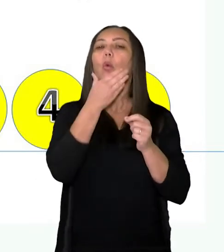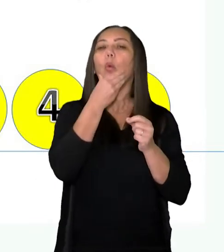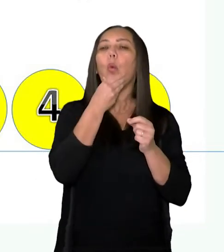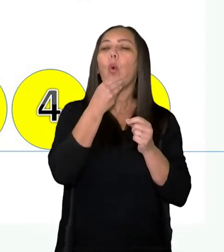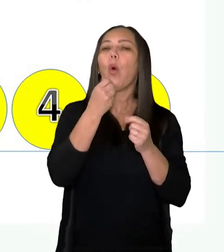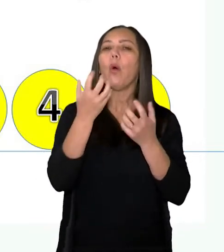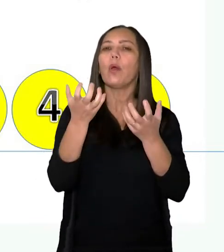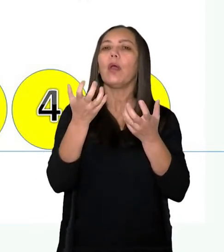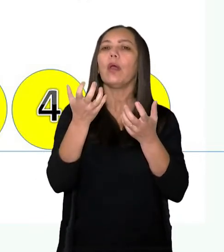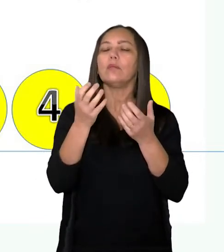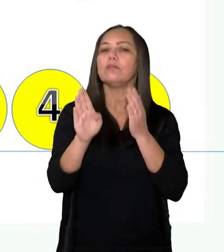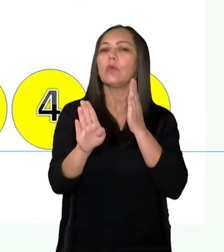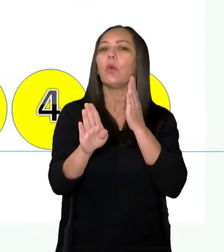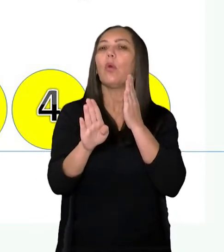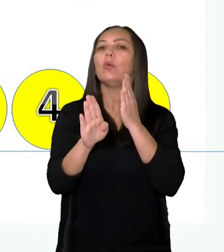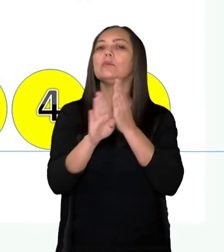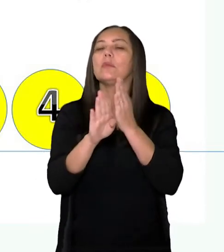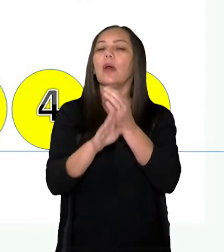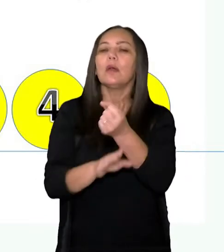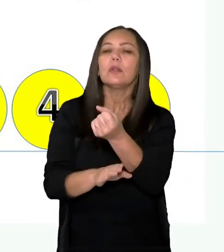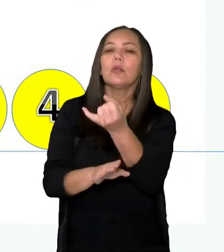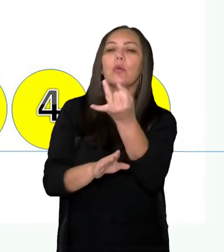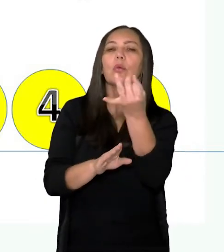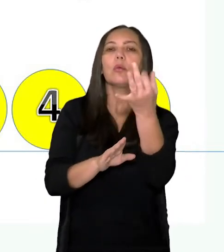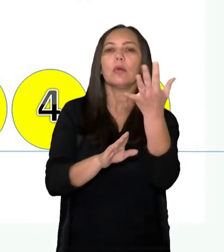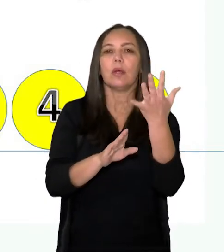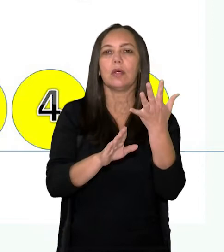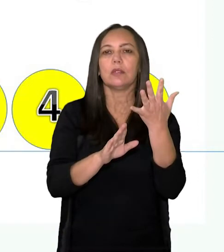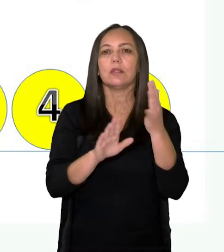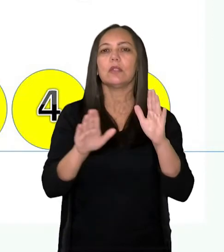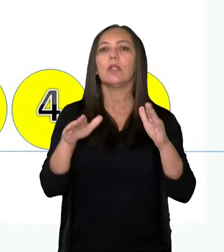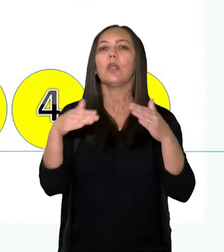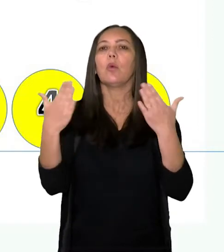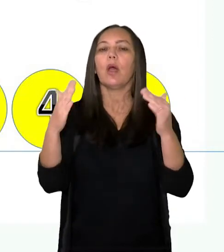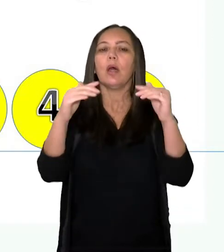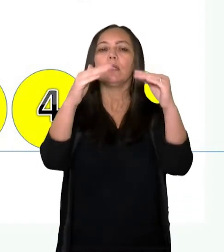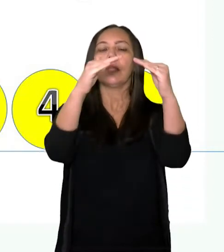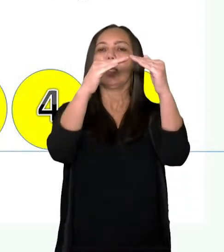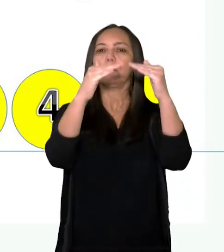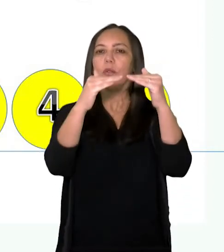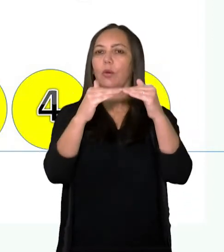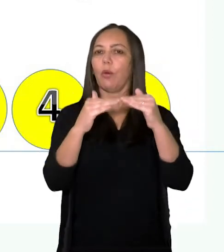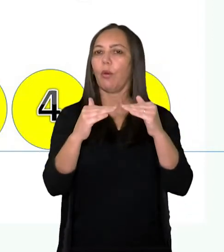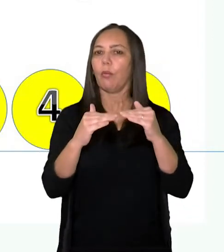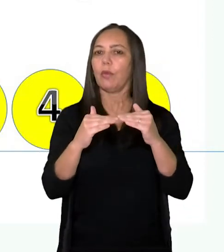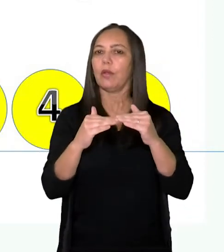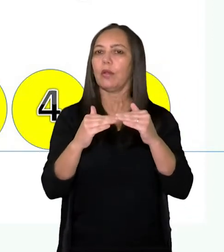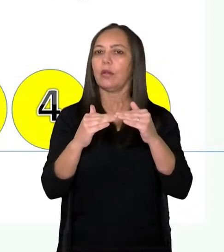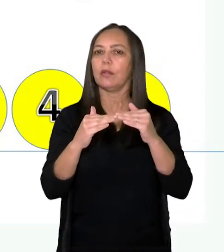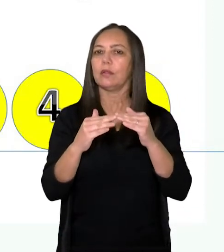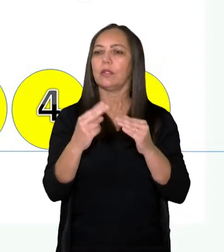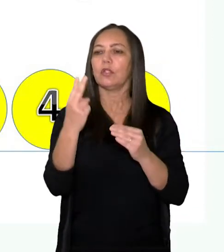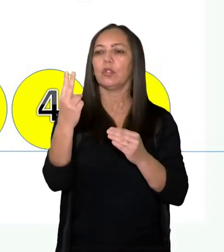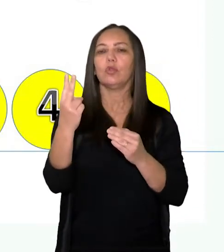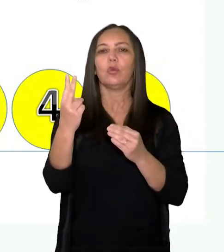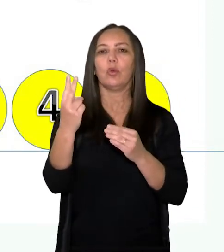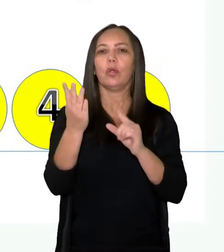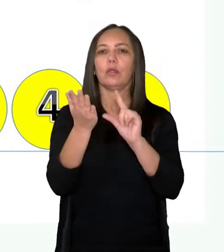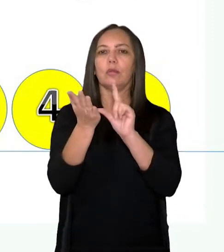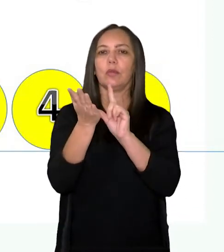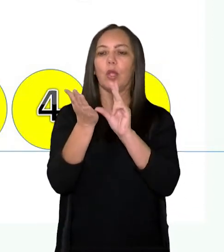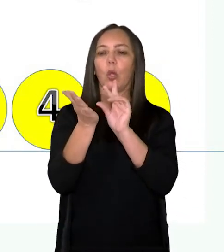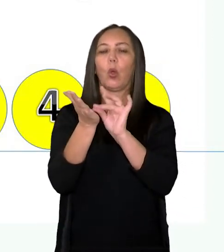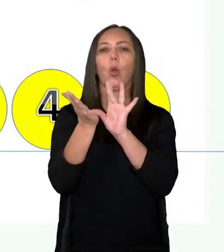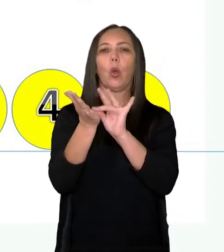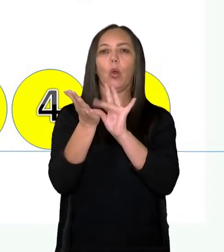deseja encontrar quantos e quais são todas as combinações de 2